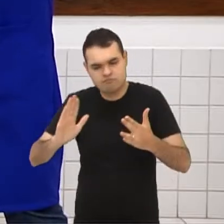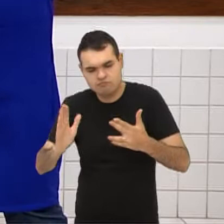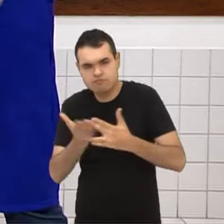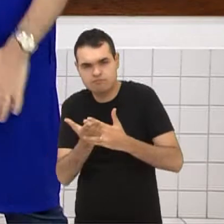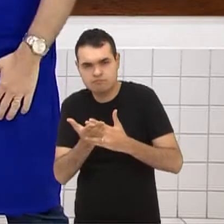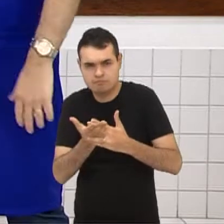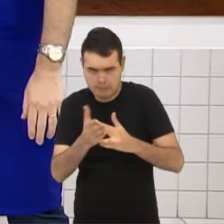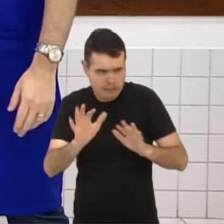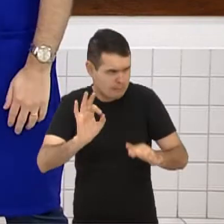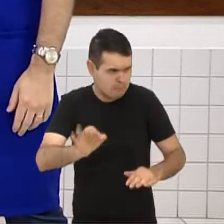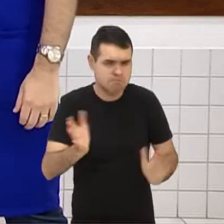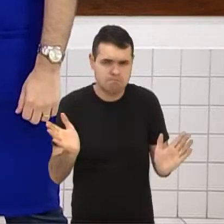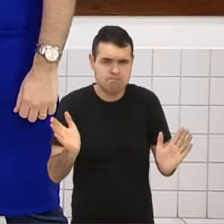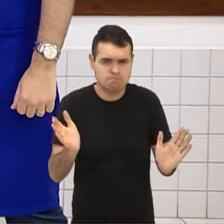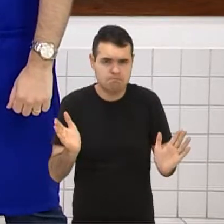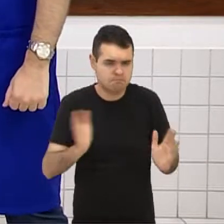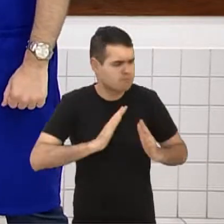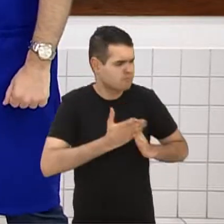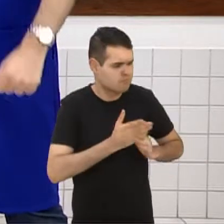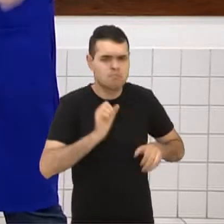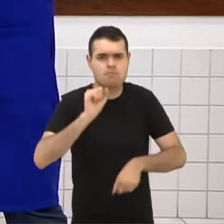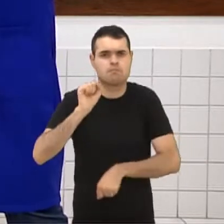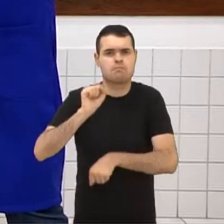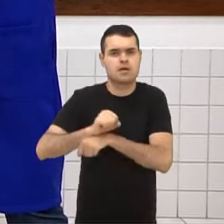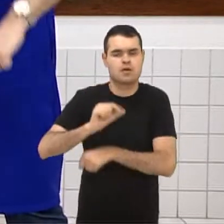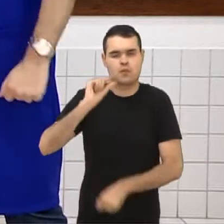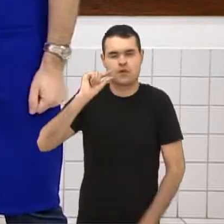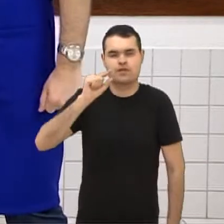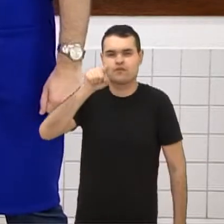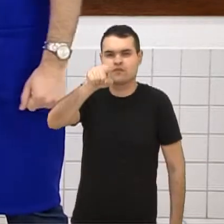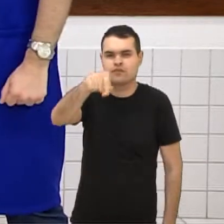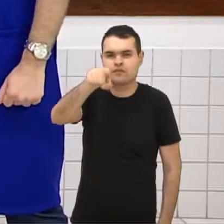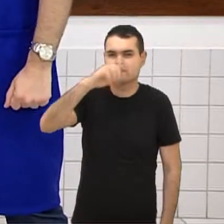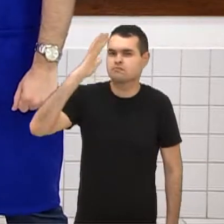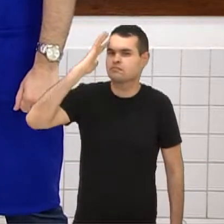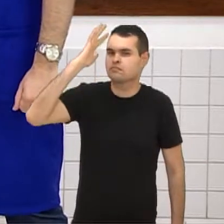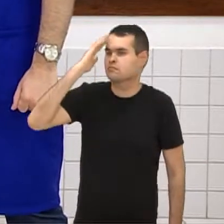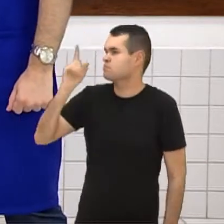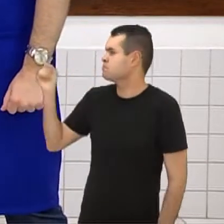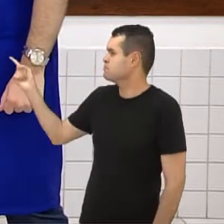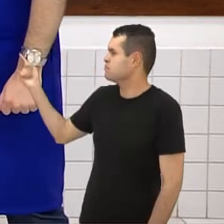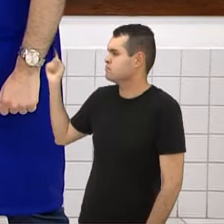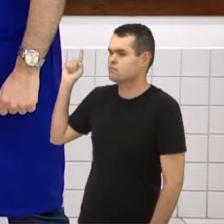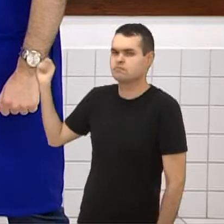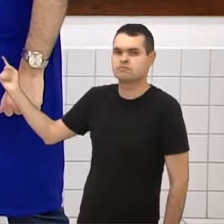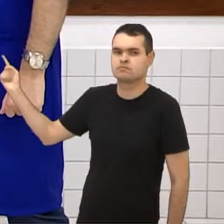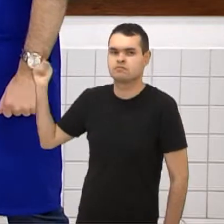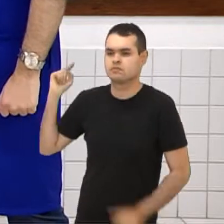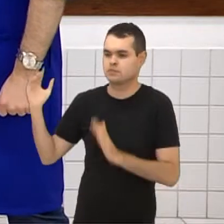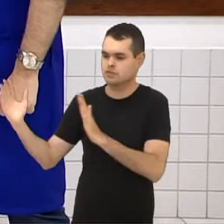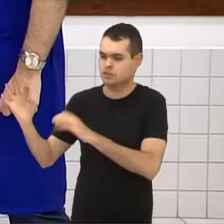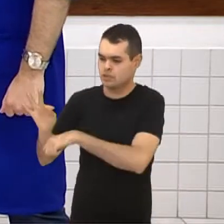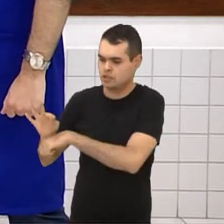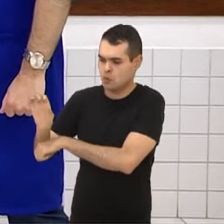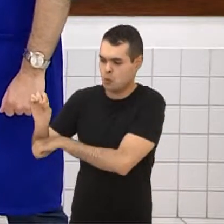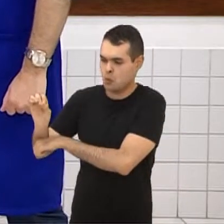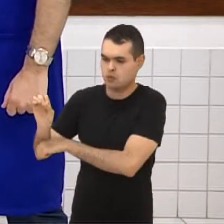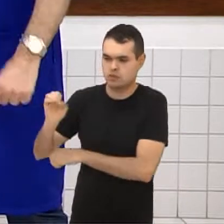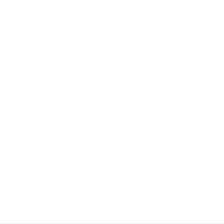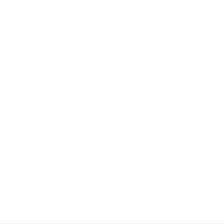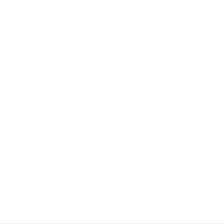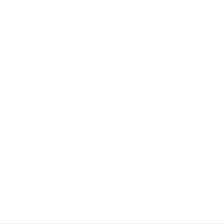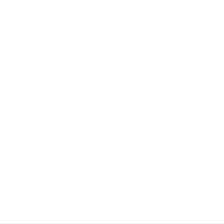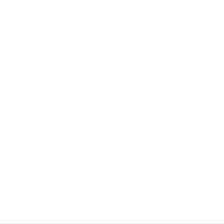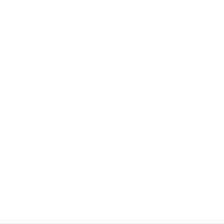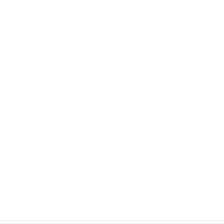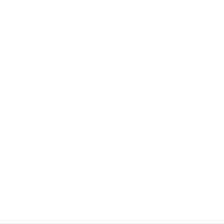agora, é isso? Acho que né? Vamos fazer um então intervalinho. Vamos parar um pouquinho para vocês pensarem o seguinte, ó, já começa a pensar aí. Estado teológico, metafísico e positivo. O